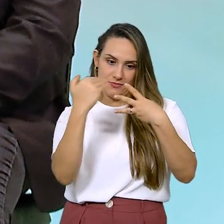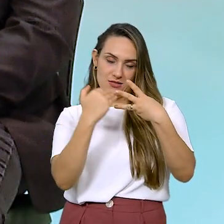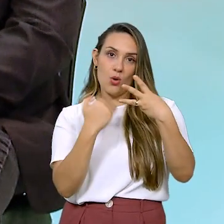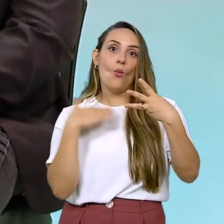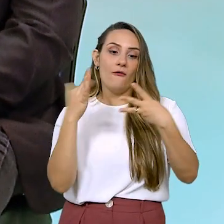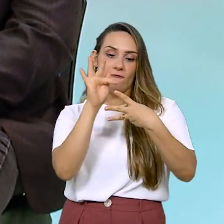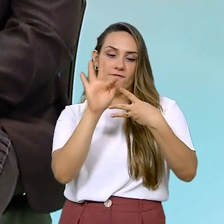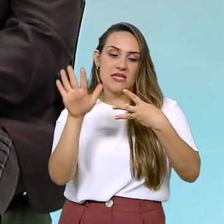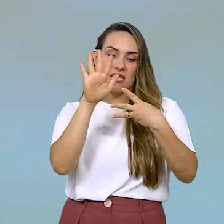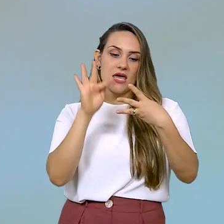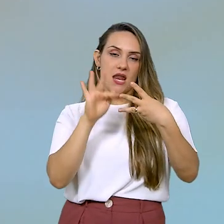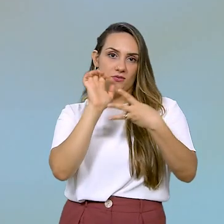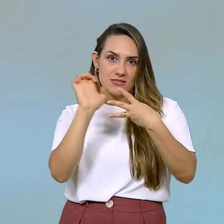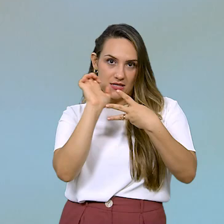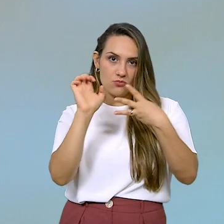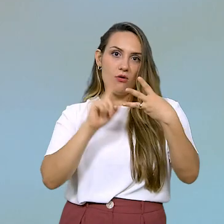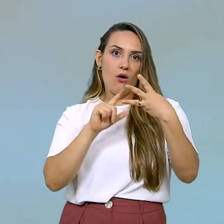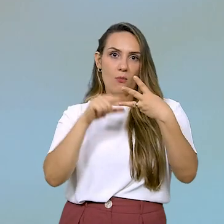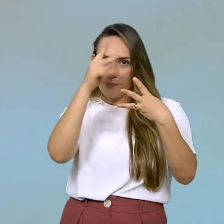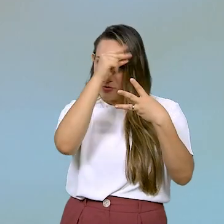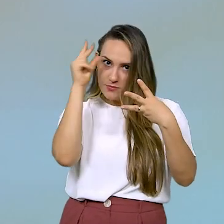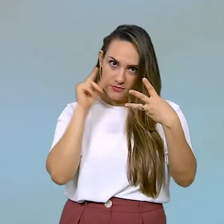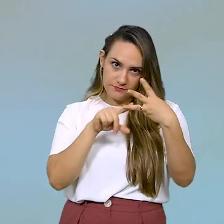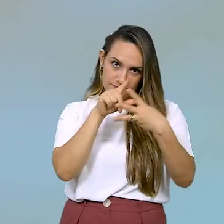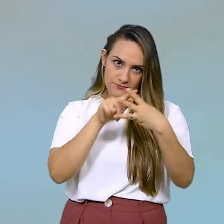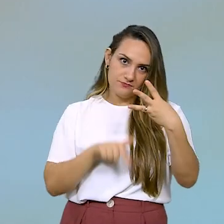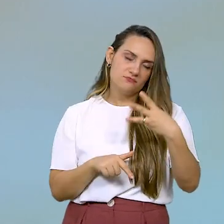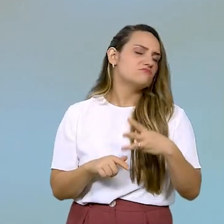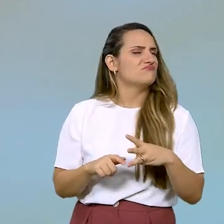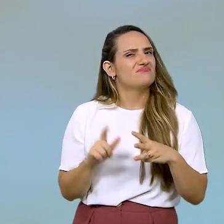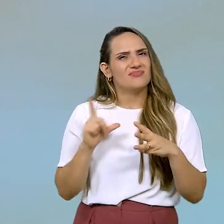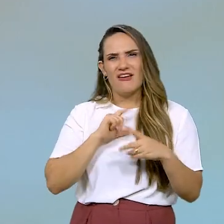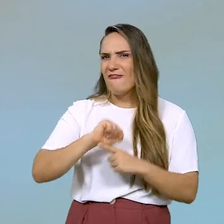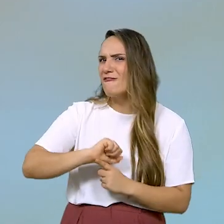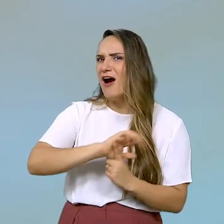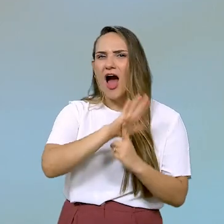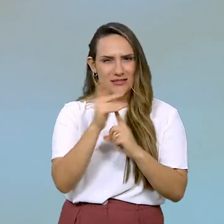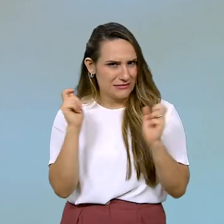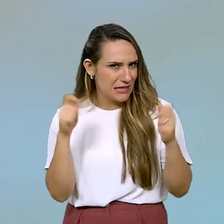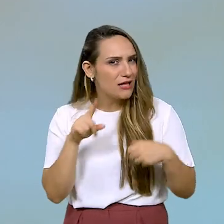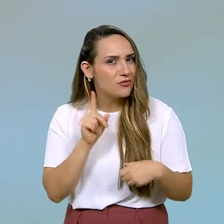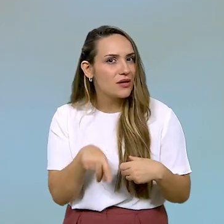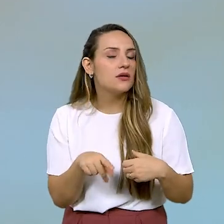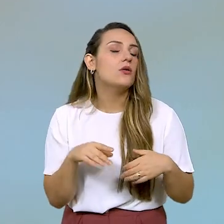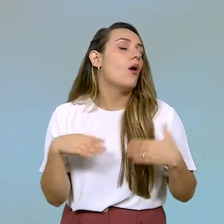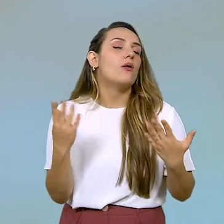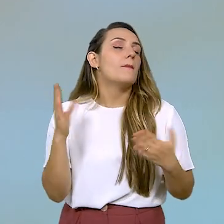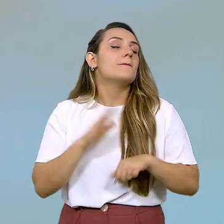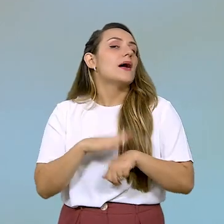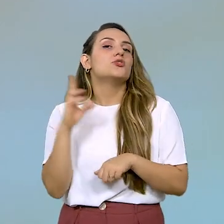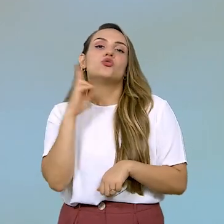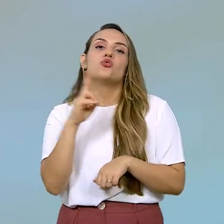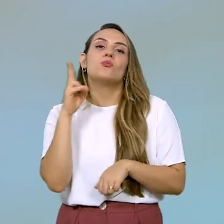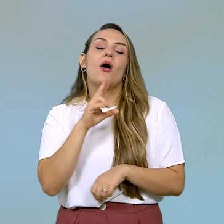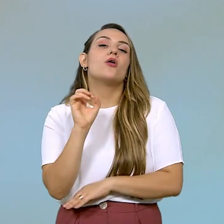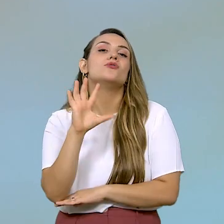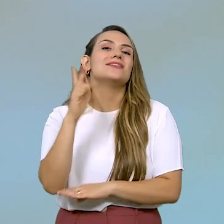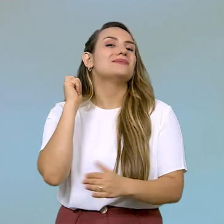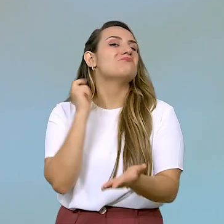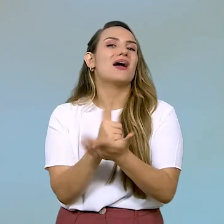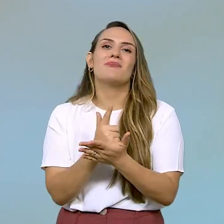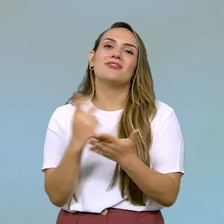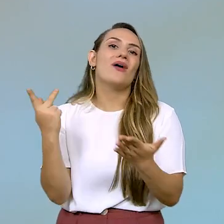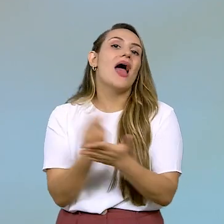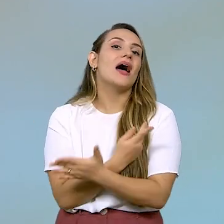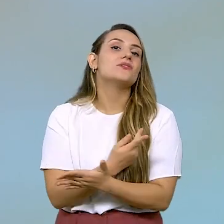com a competência tributária. Entendi. E quais são as hipóteses? Eu imagino que sejam várias, né? Mas quais são as mais comuns de acontecer